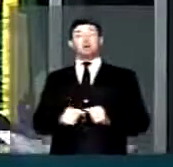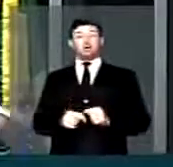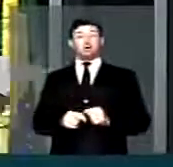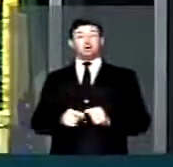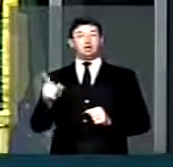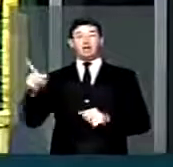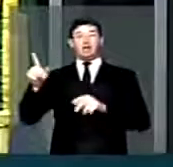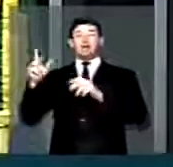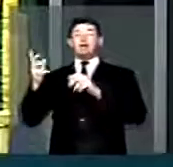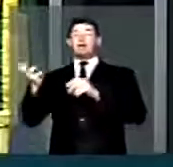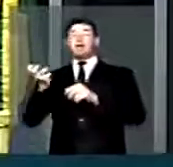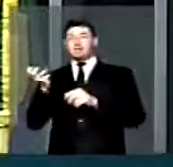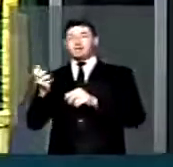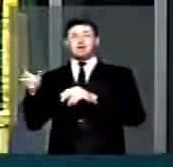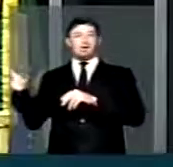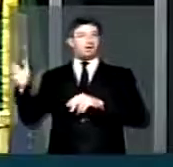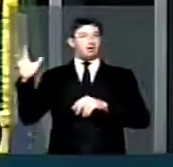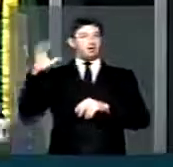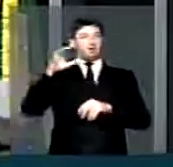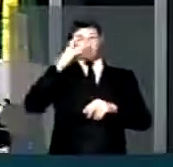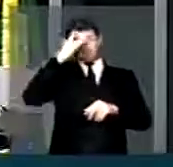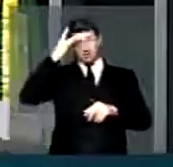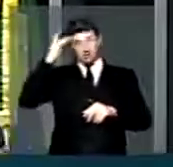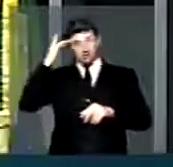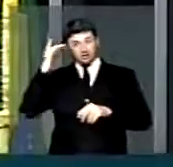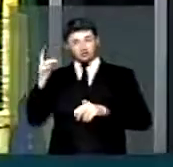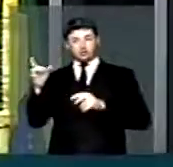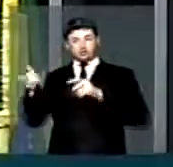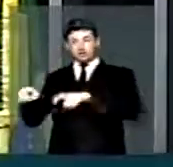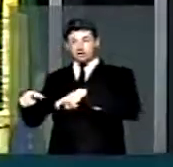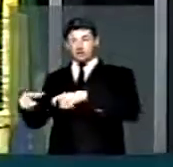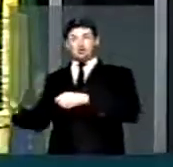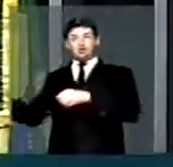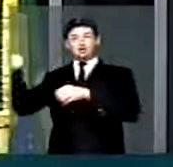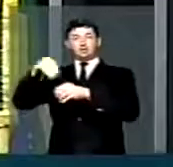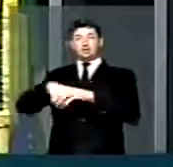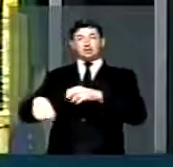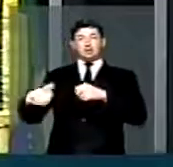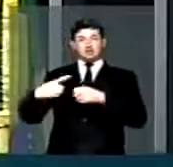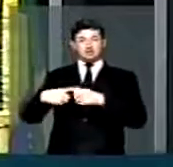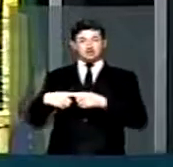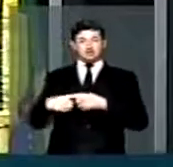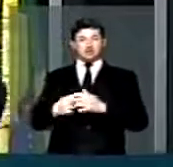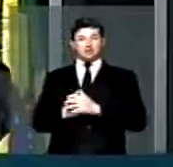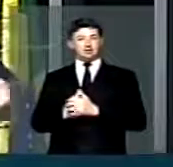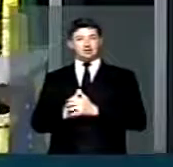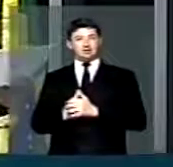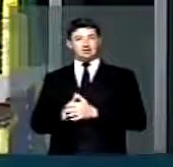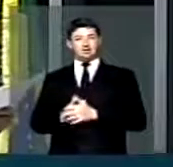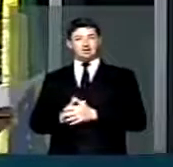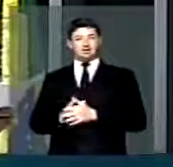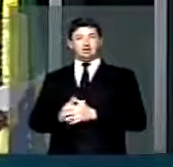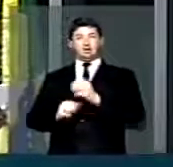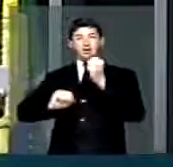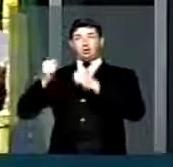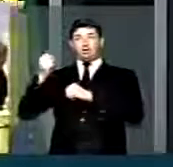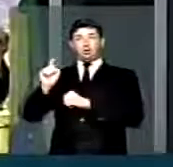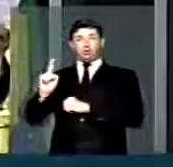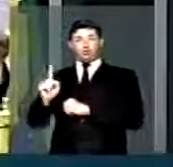está migrando, as pessoas saem do campo, vão para as cidades, deixam de